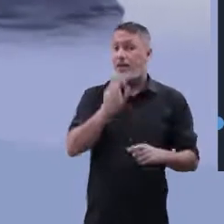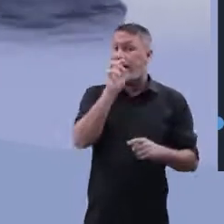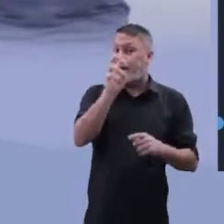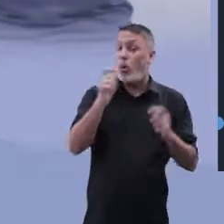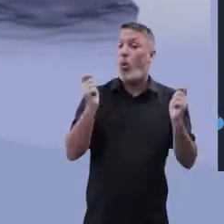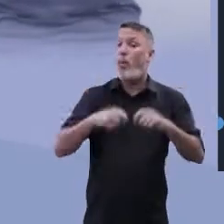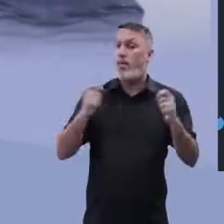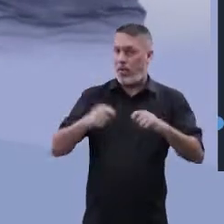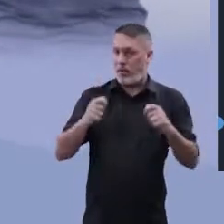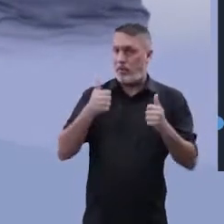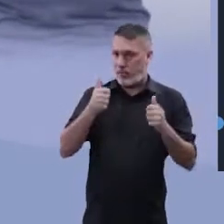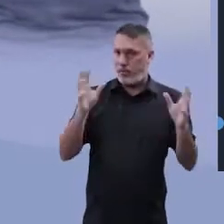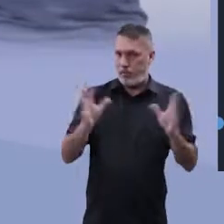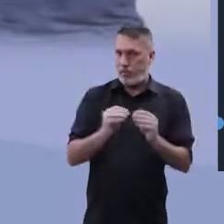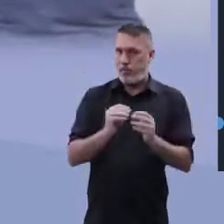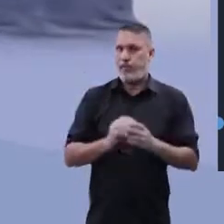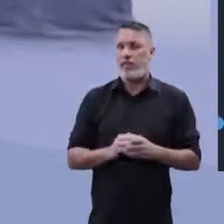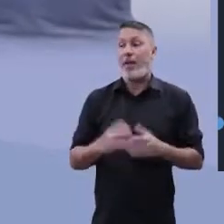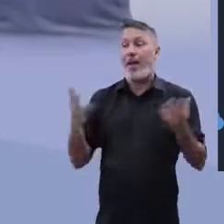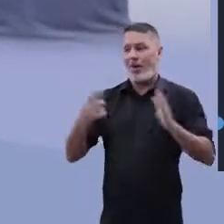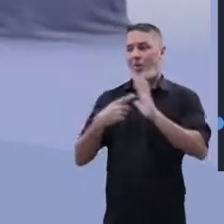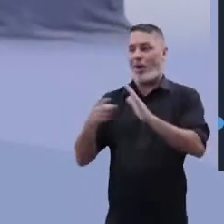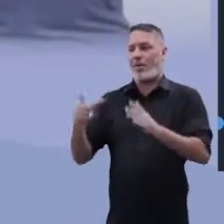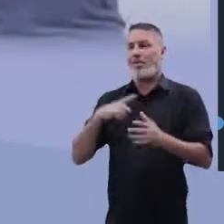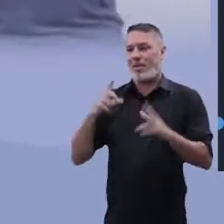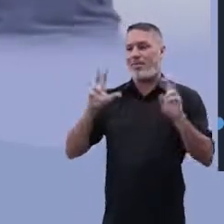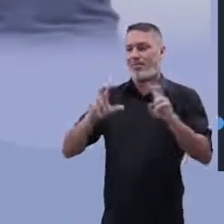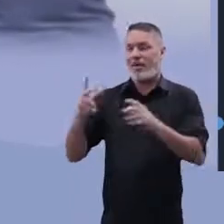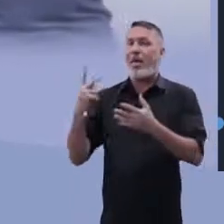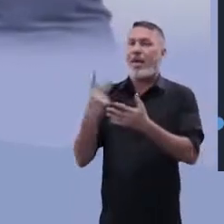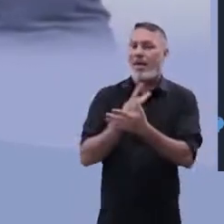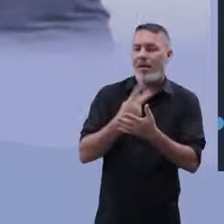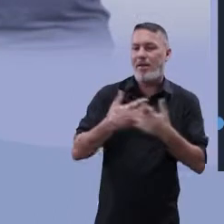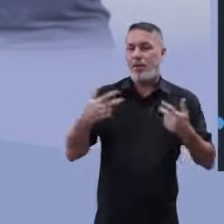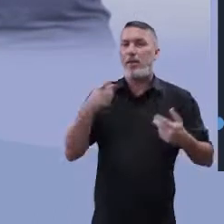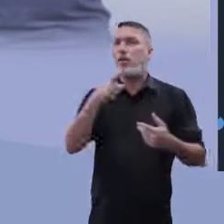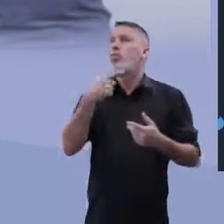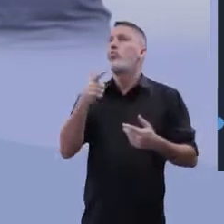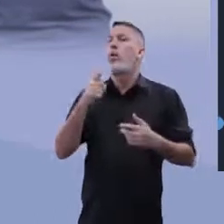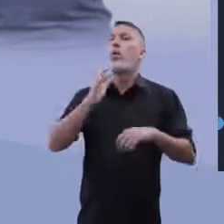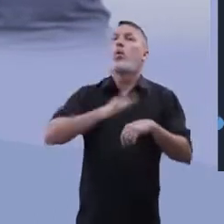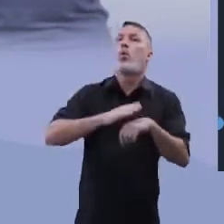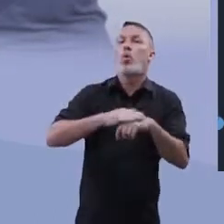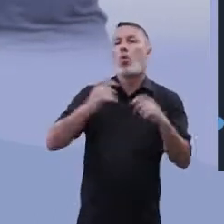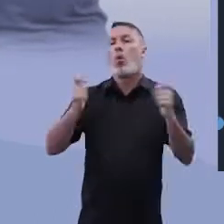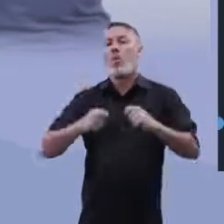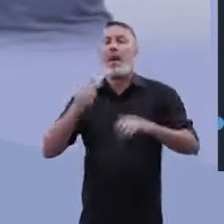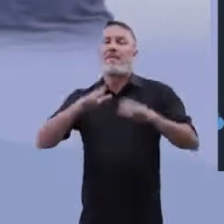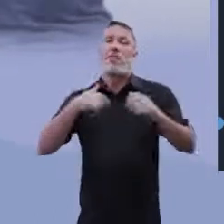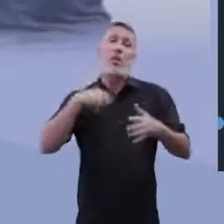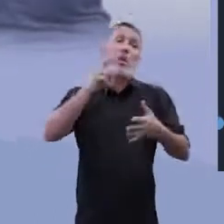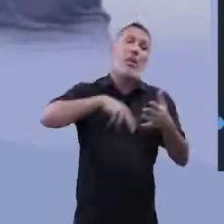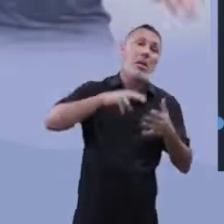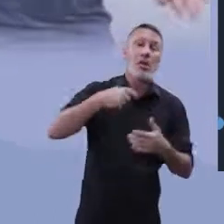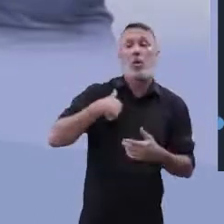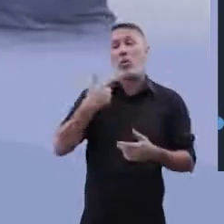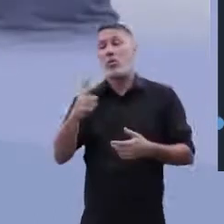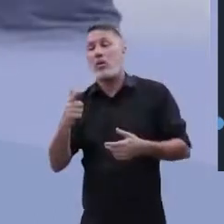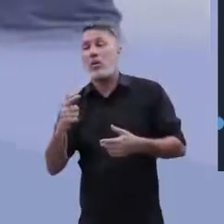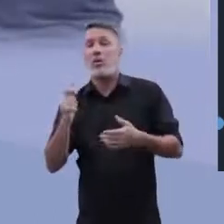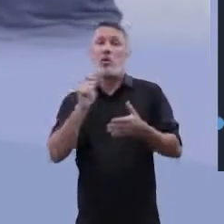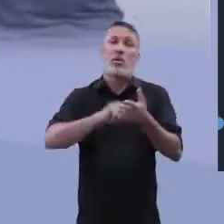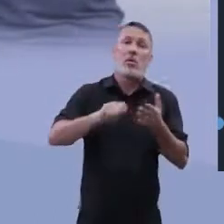beleza? Alguns erros que vai ser apresentado aqui nos exemplos, não tem a ver com essa competência. Às vezes eu não vou ler, às vezes um erro